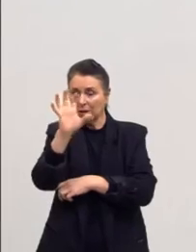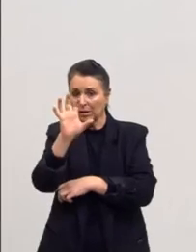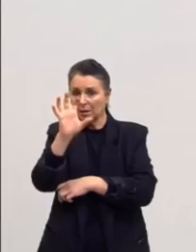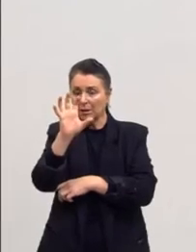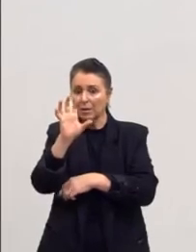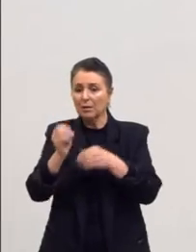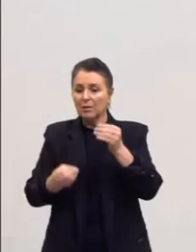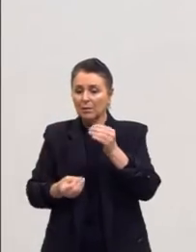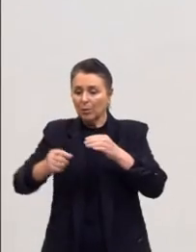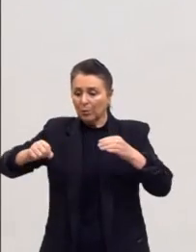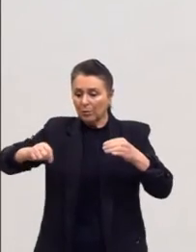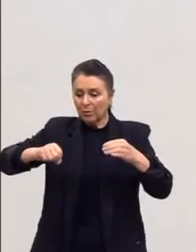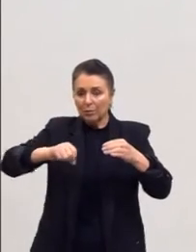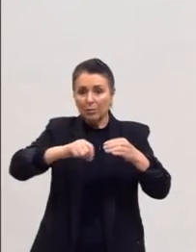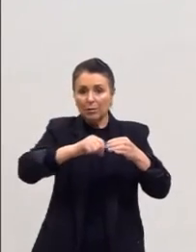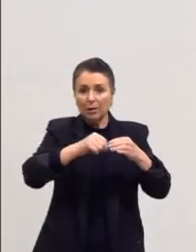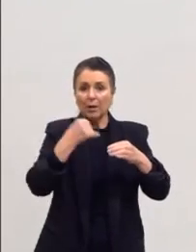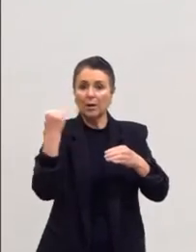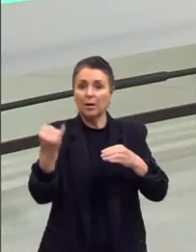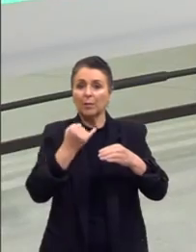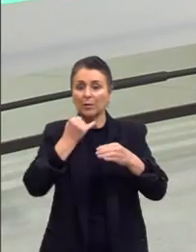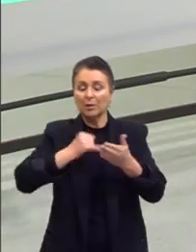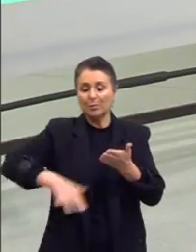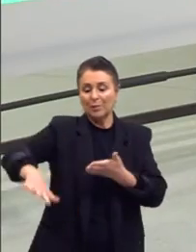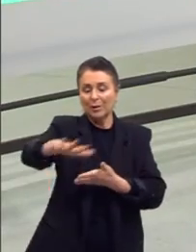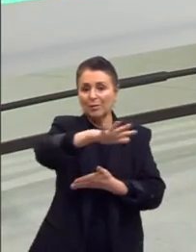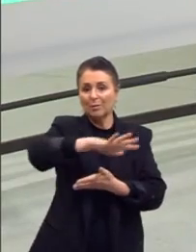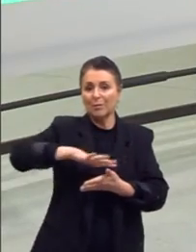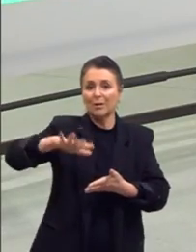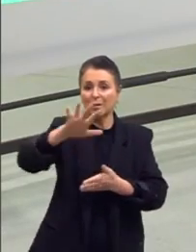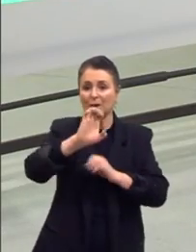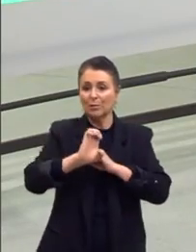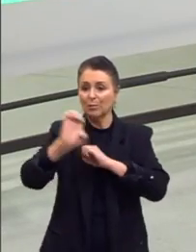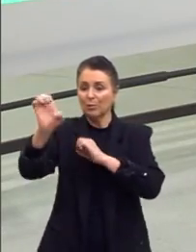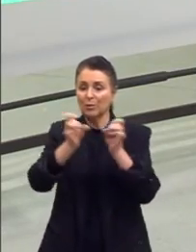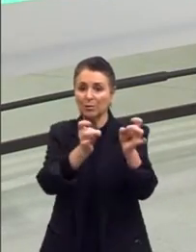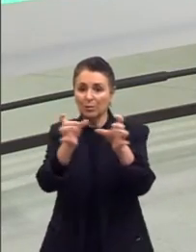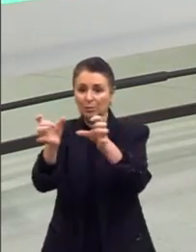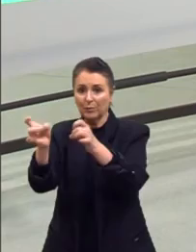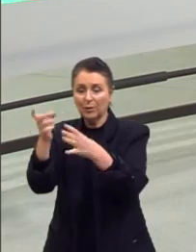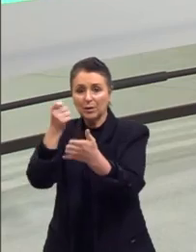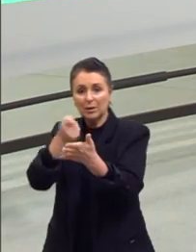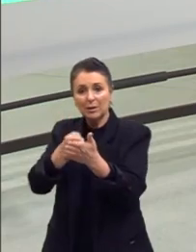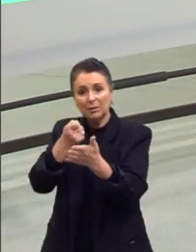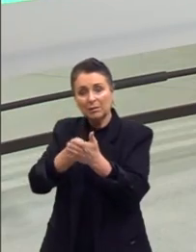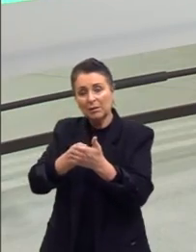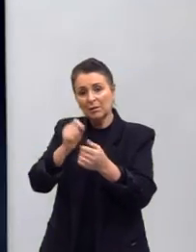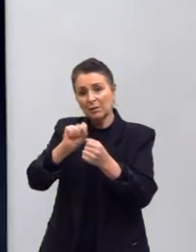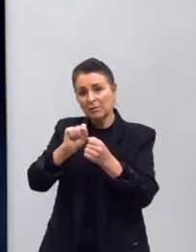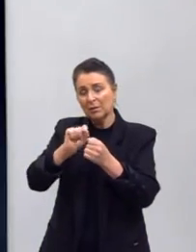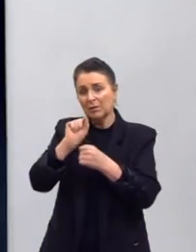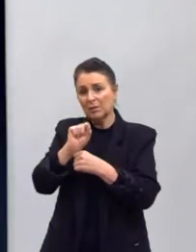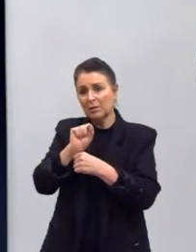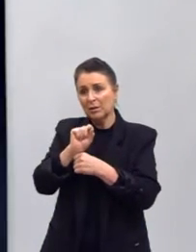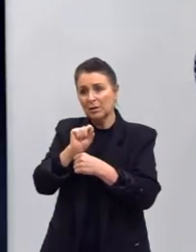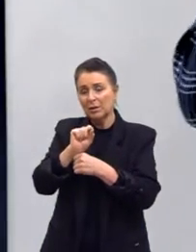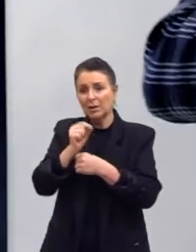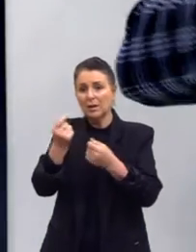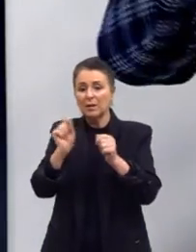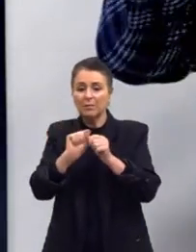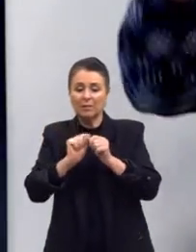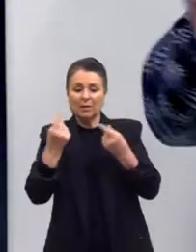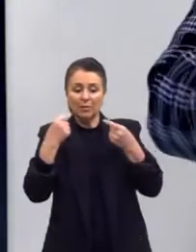cultiváveis acaba servindo ao mercado sem mercado externo né e ele tenta justamente da fazer